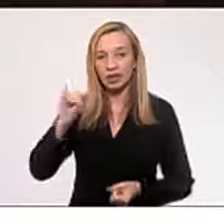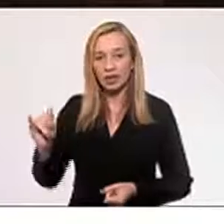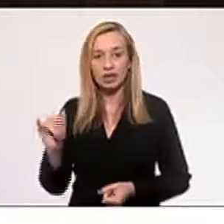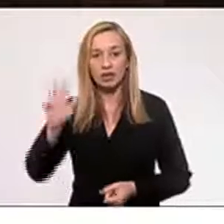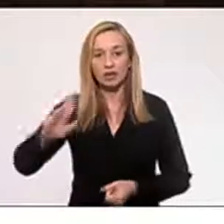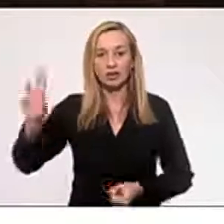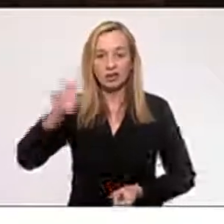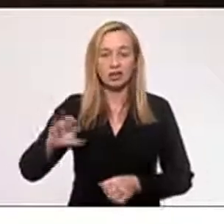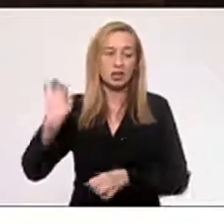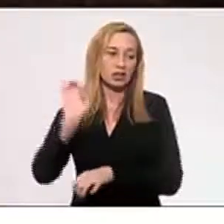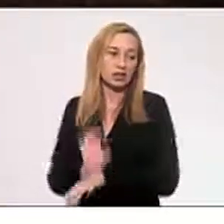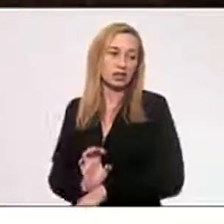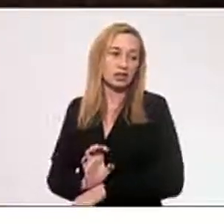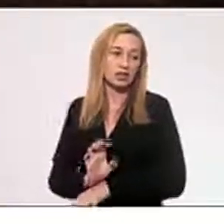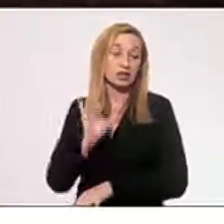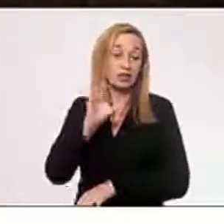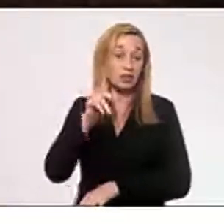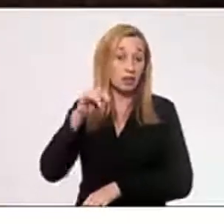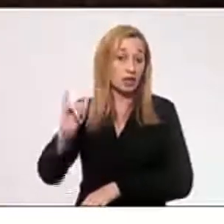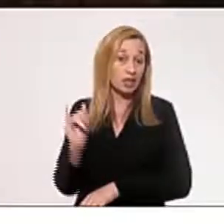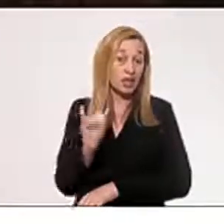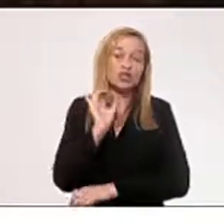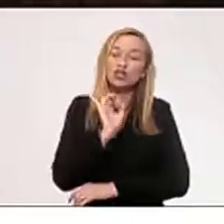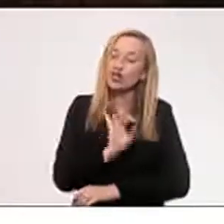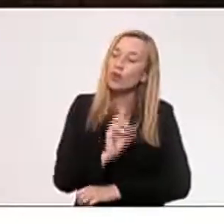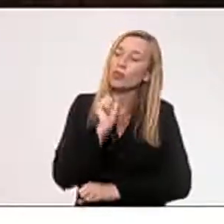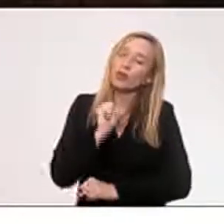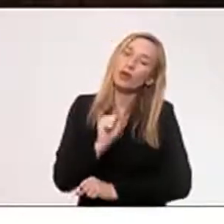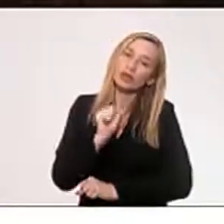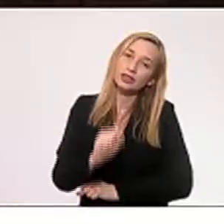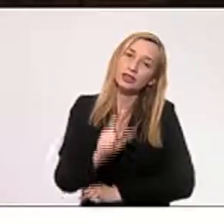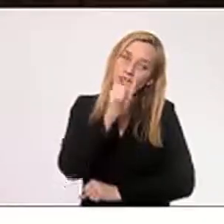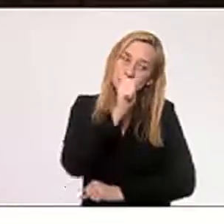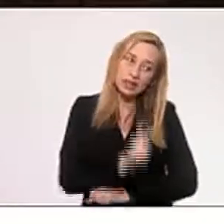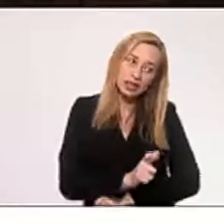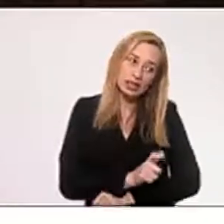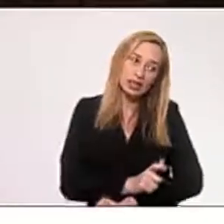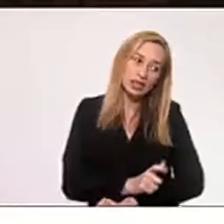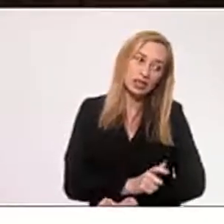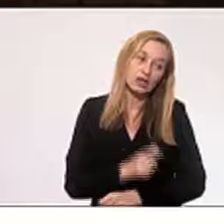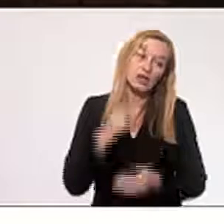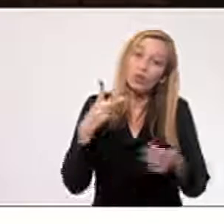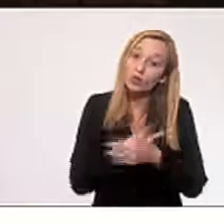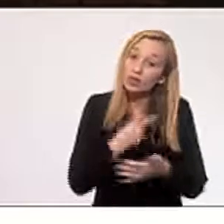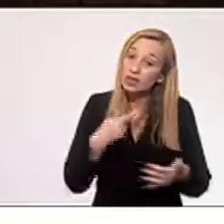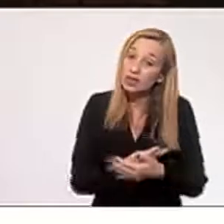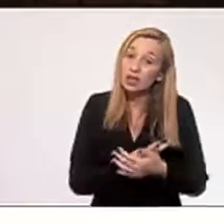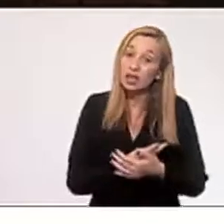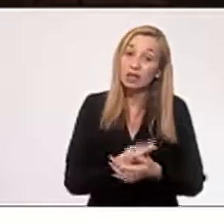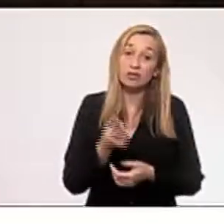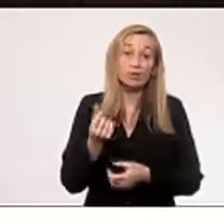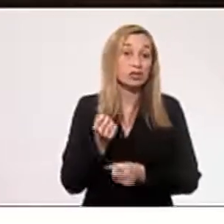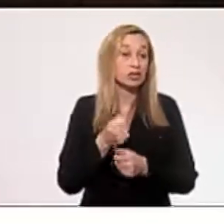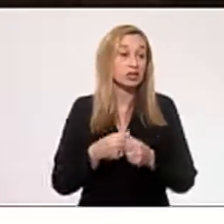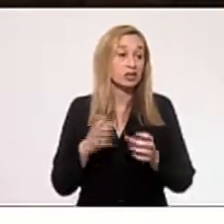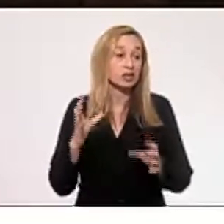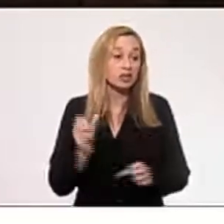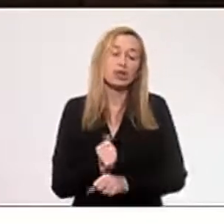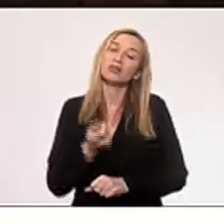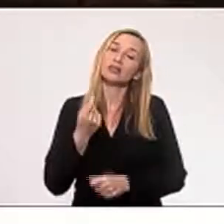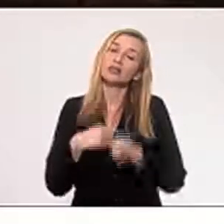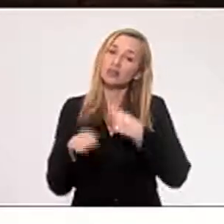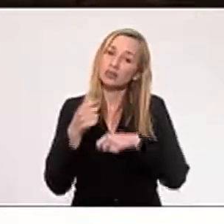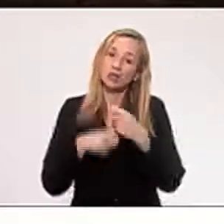universidades estaduais, essa CPI só pode ser sobre as irregularidades no financiamento dessas